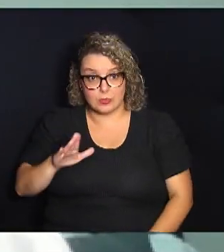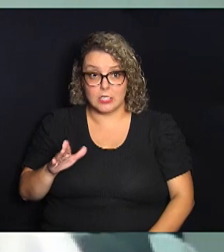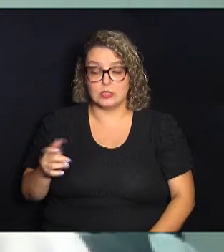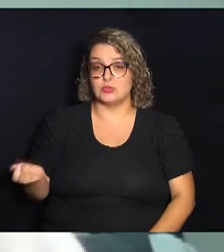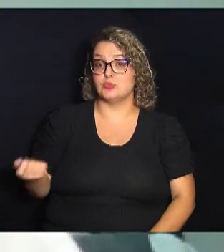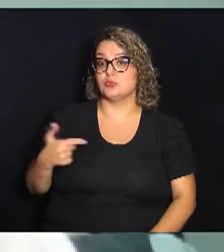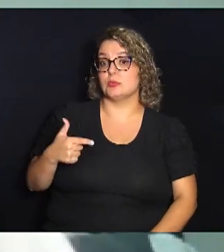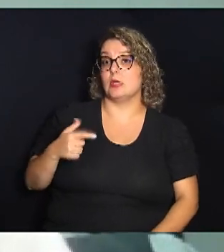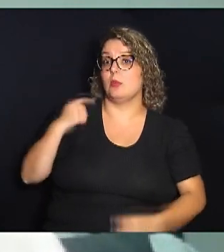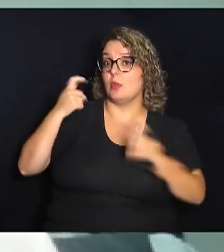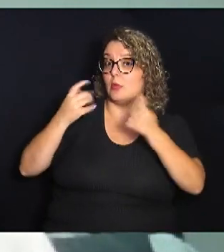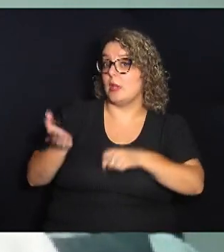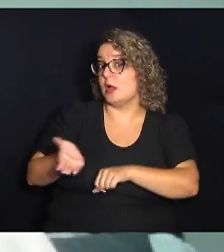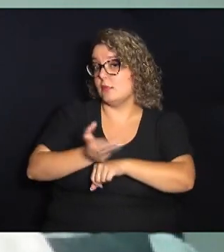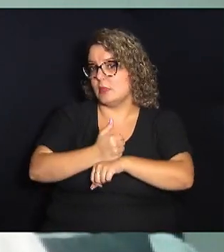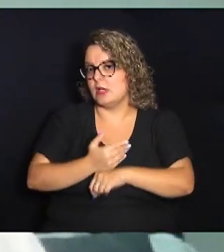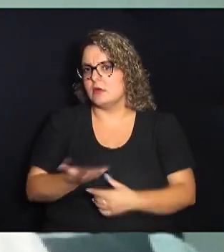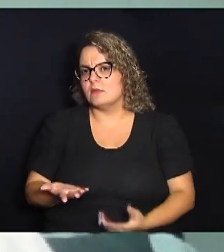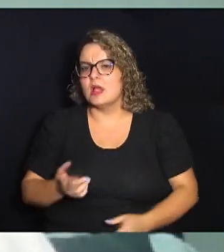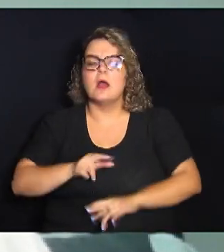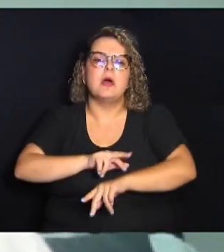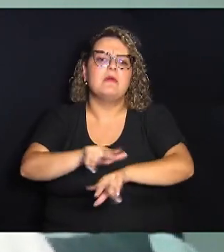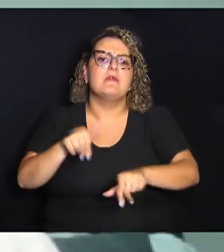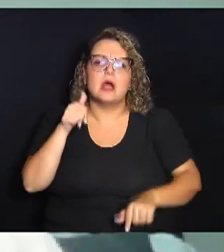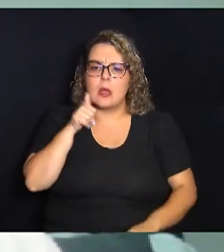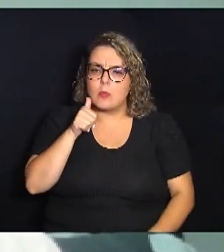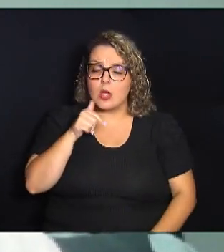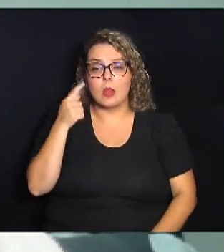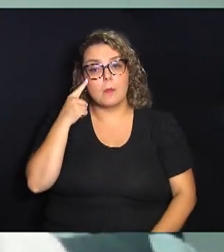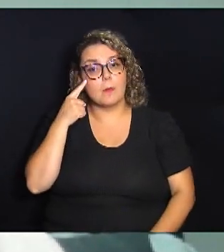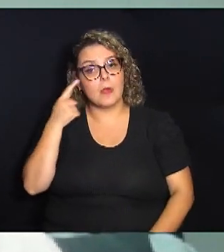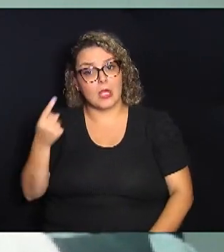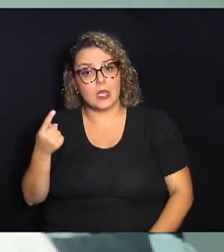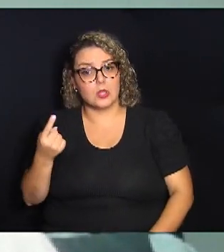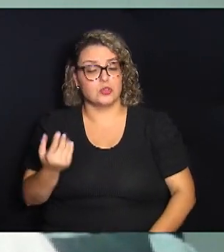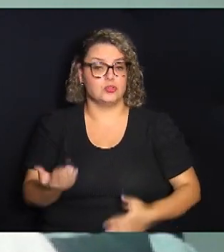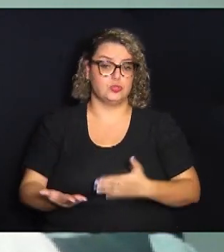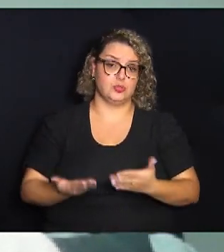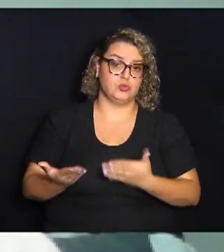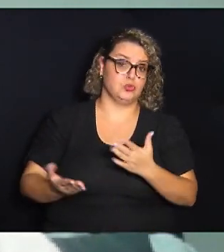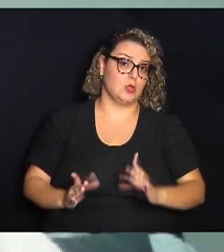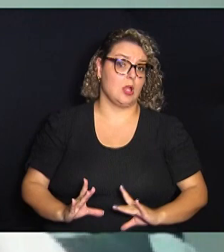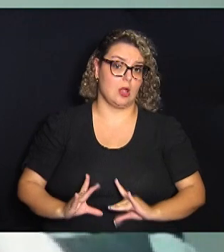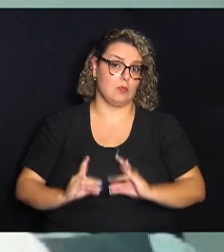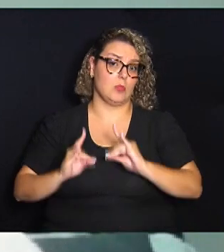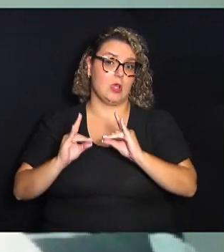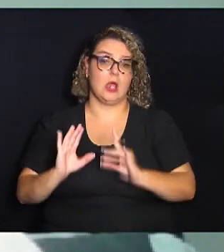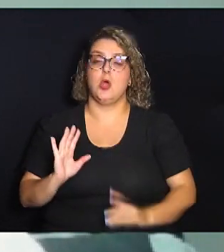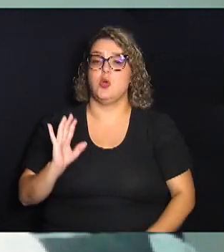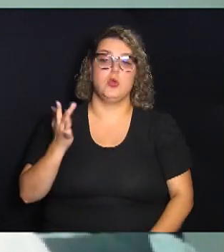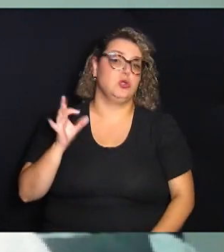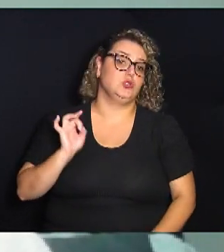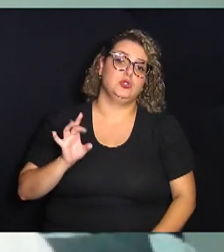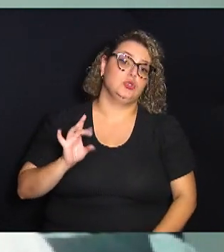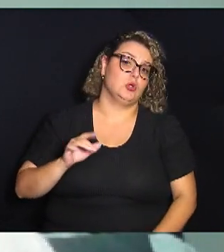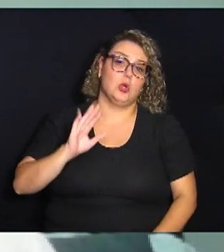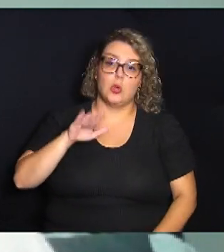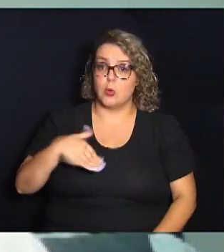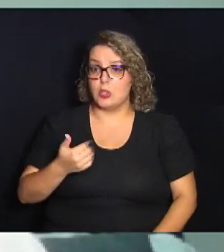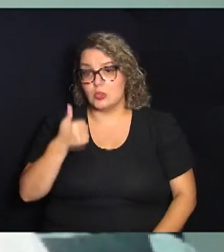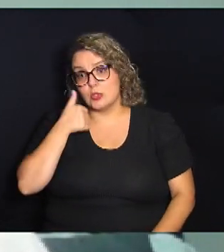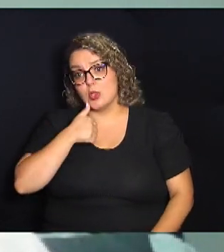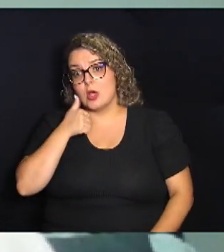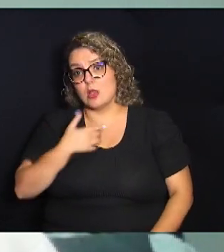se preocupava. Aliás, muitas mulheres pensam que o tratamento hormonal ele deve acontecer só quando a mulher está com o